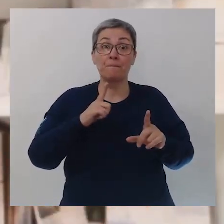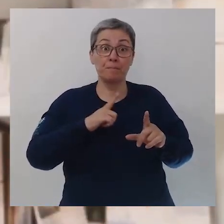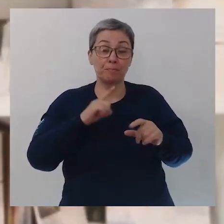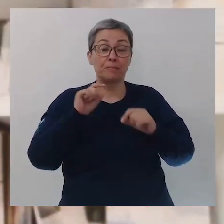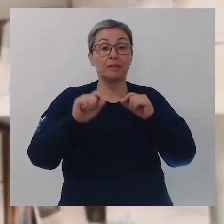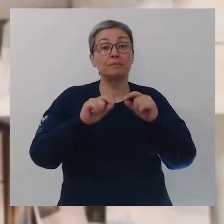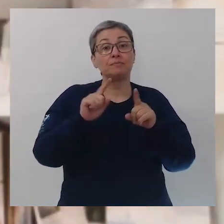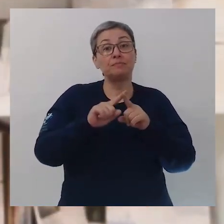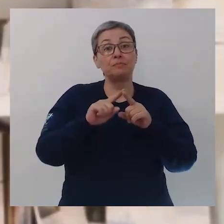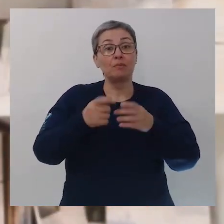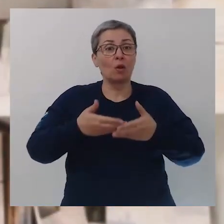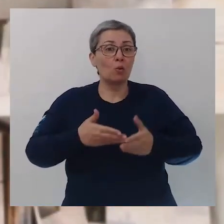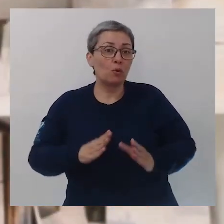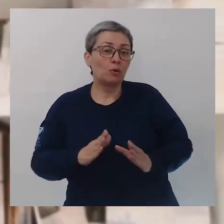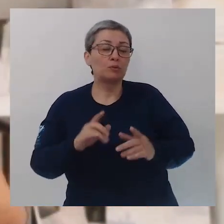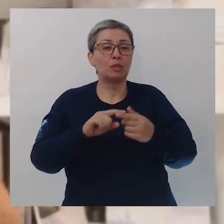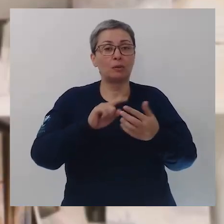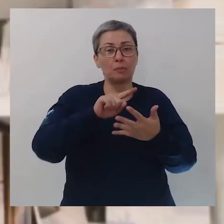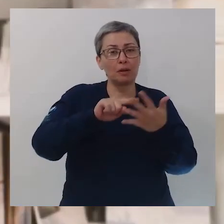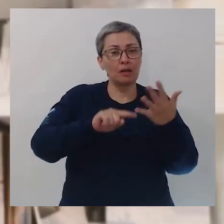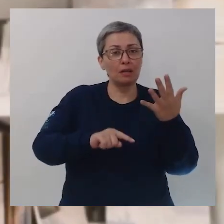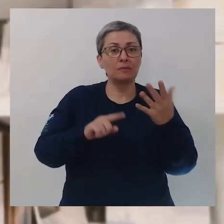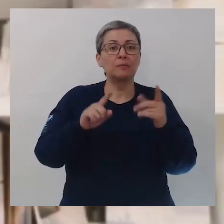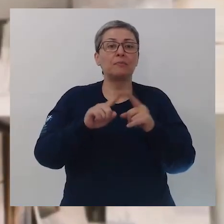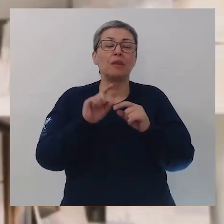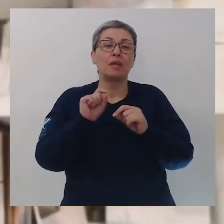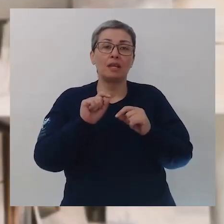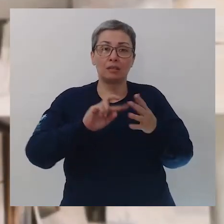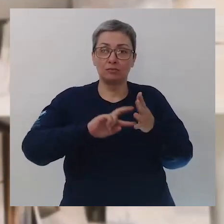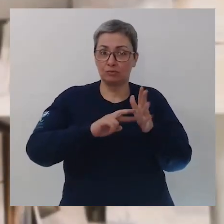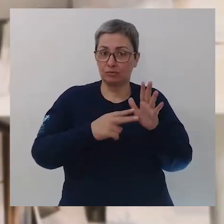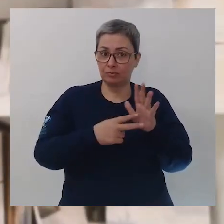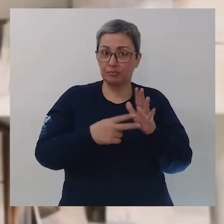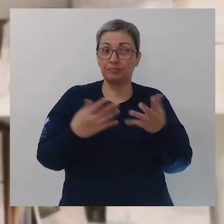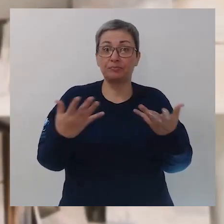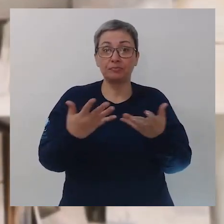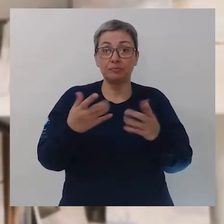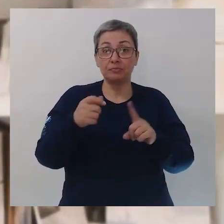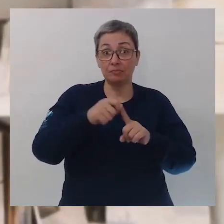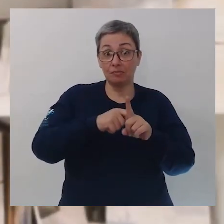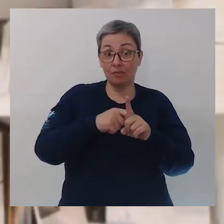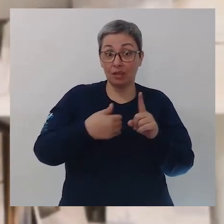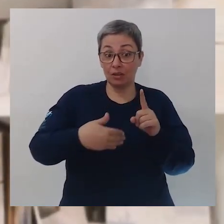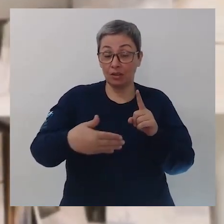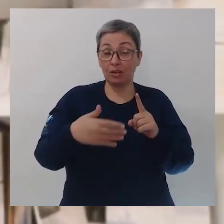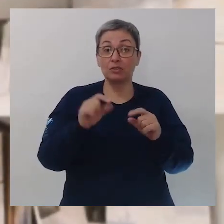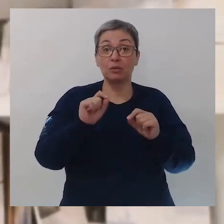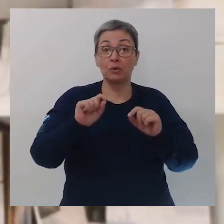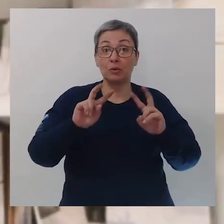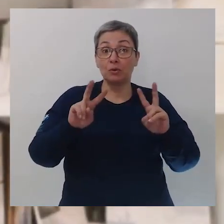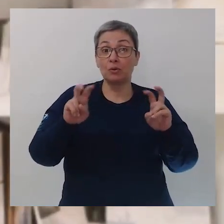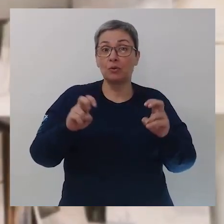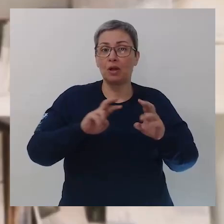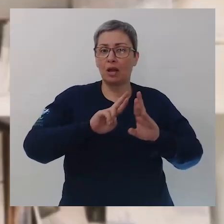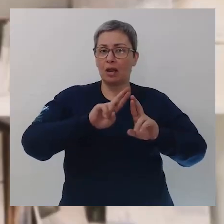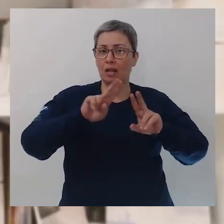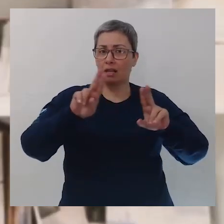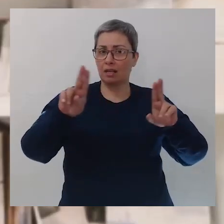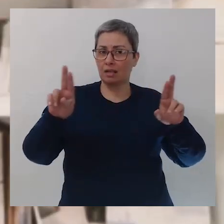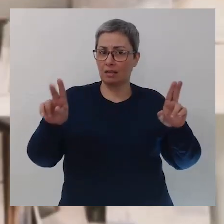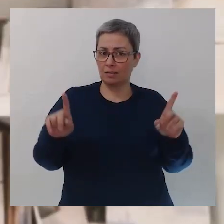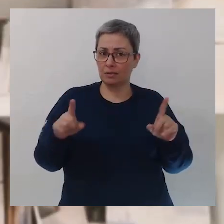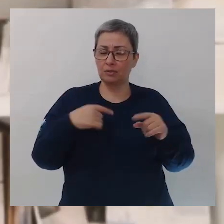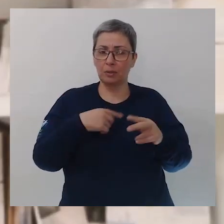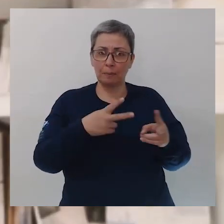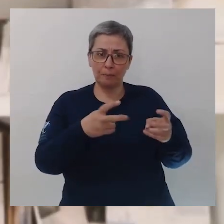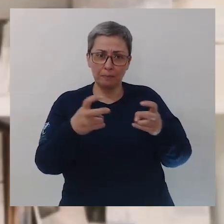diferentes, sua trajetória, suas origens. Então era mais ou menos nesse sentido, né? Este mês nós estamos abordando